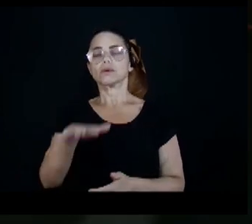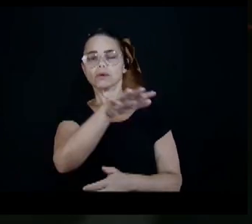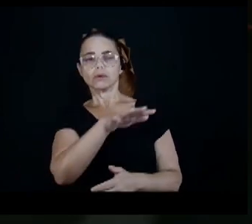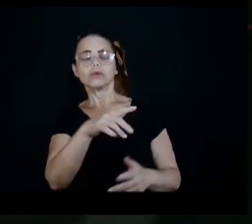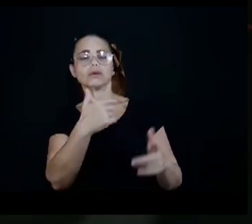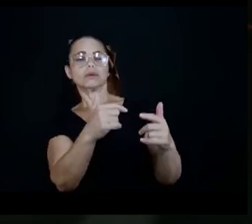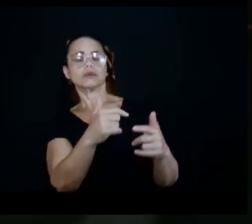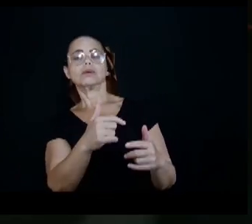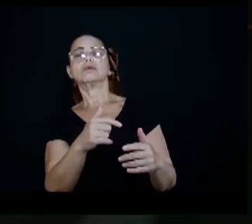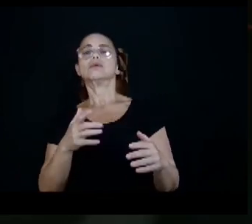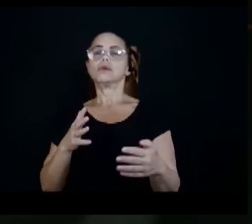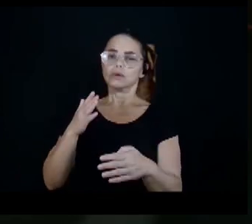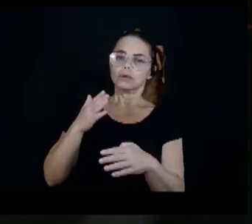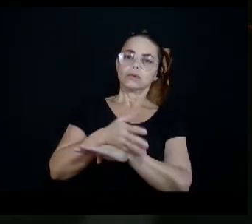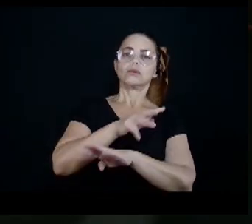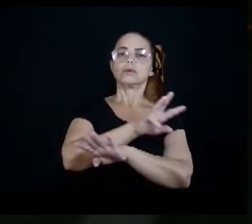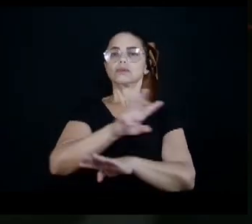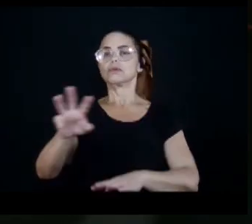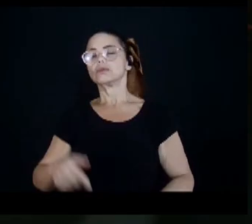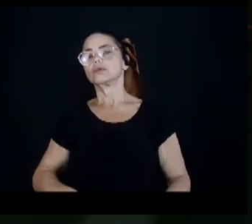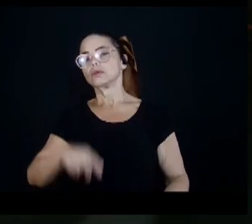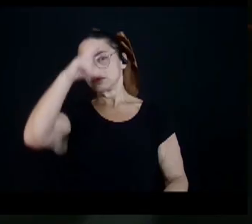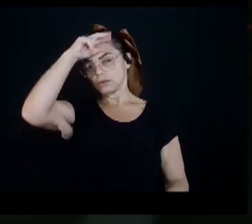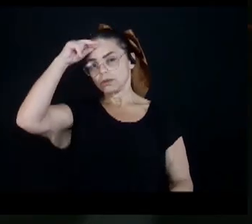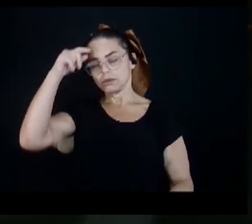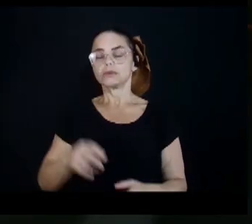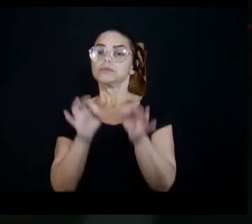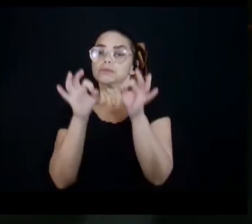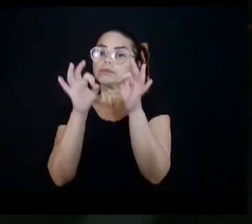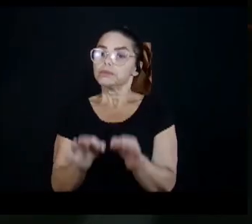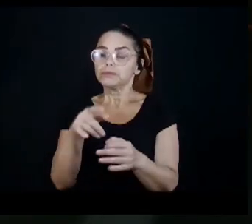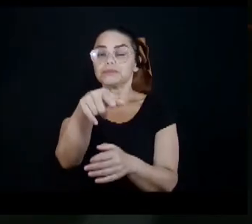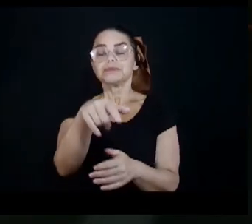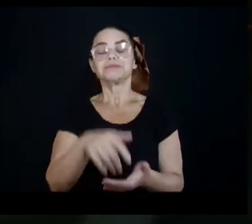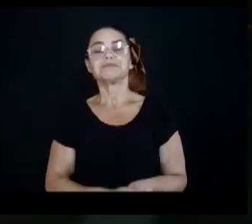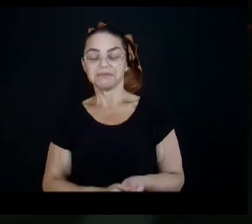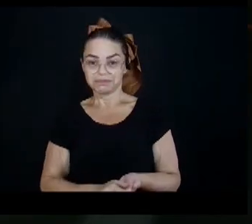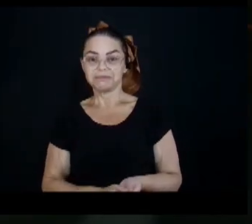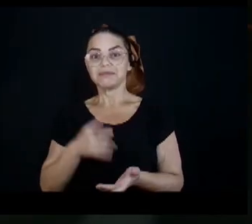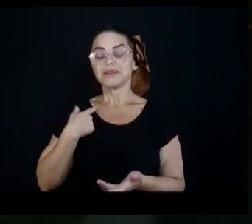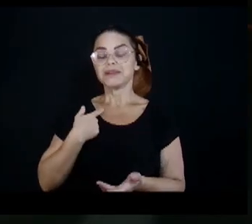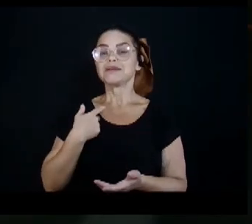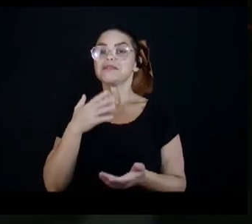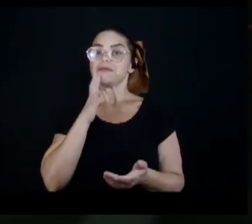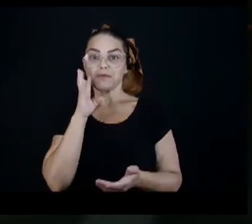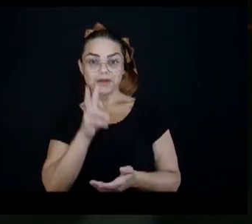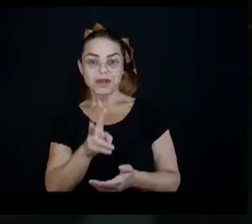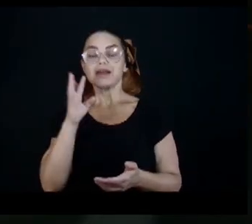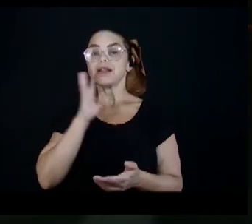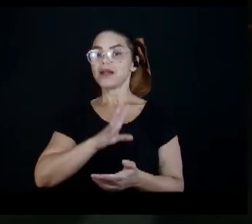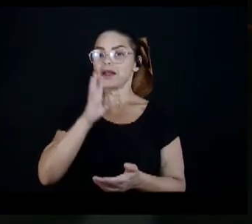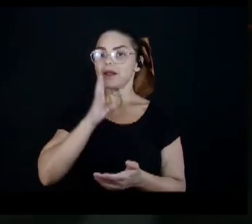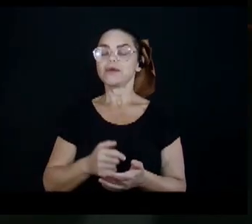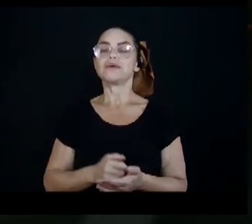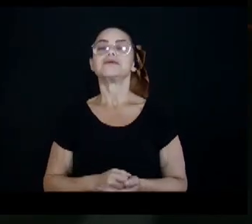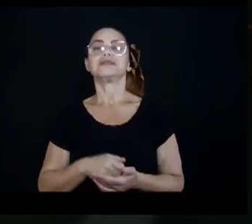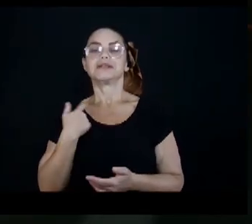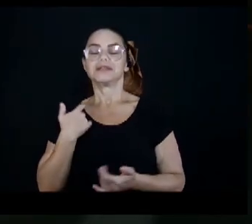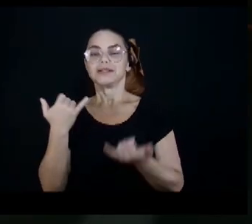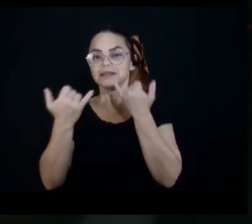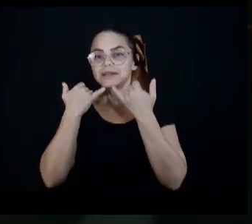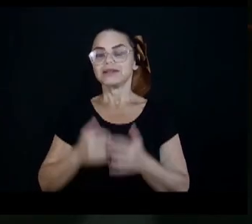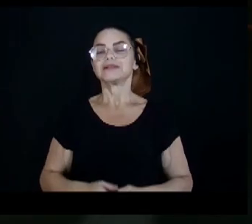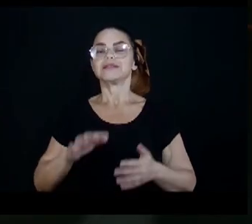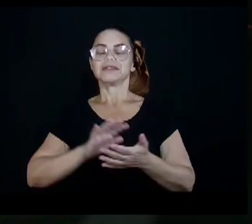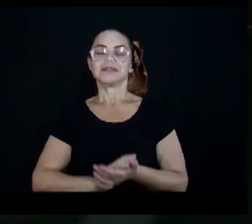site da Prefeitura, tem tudo certinho para você se atualizar e se informar em relação a este evento. Agora vamos com a